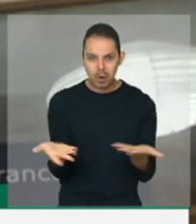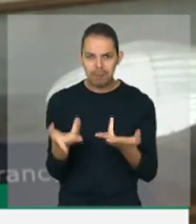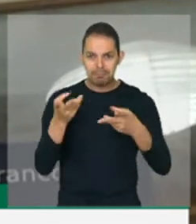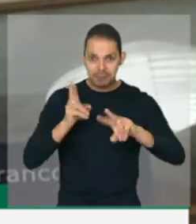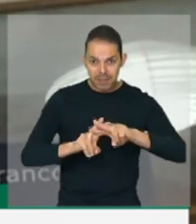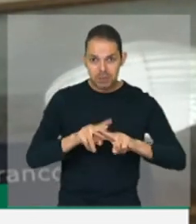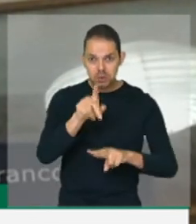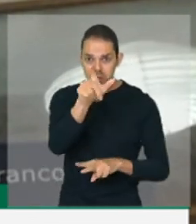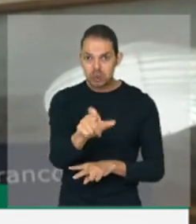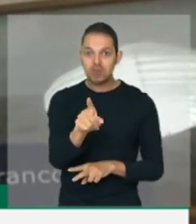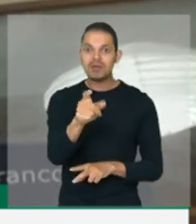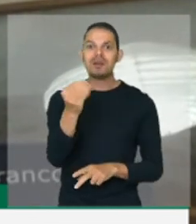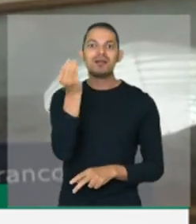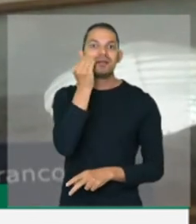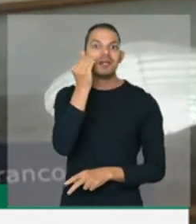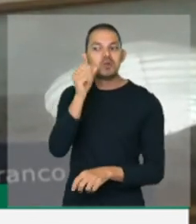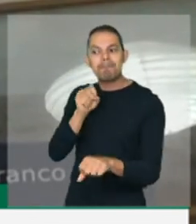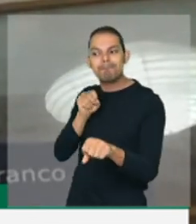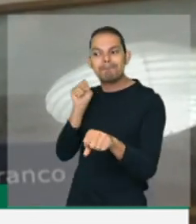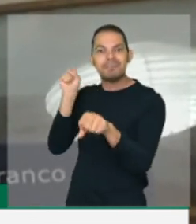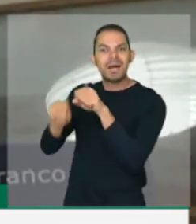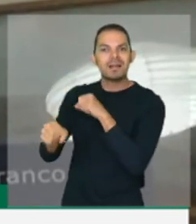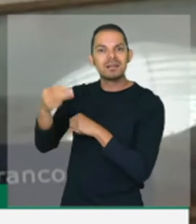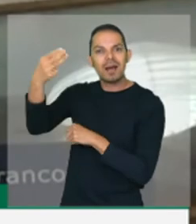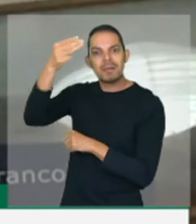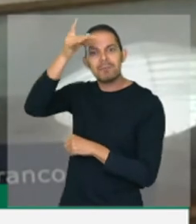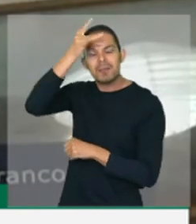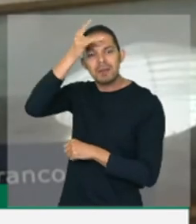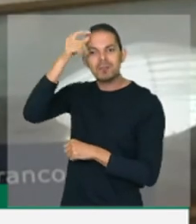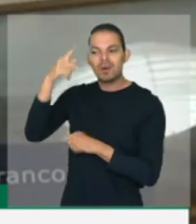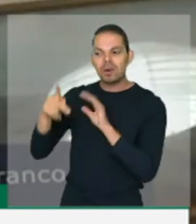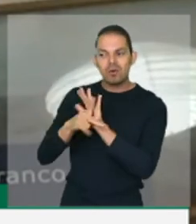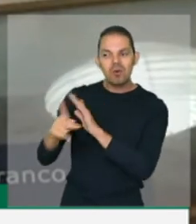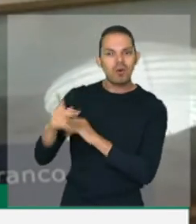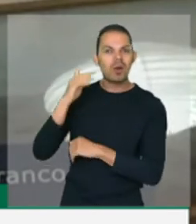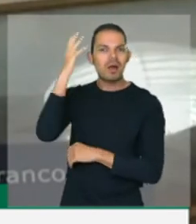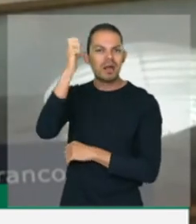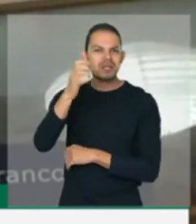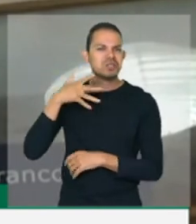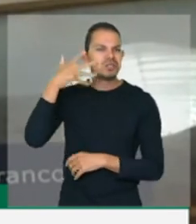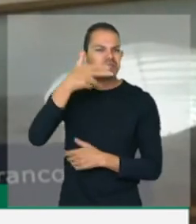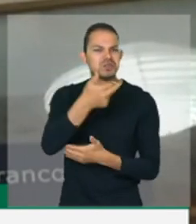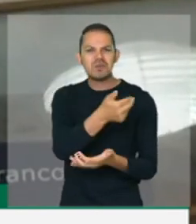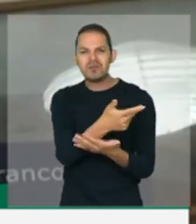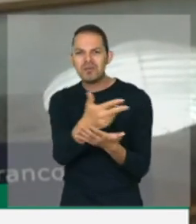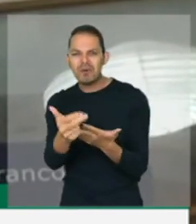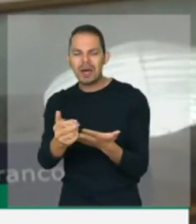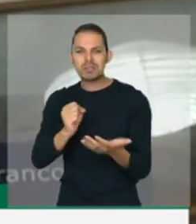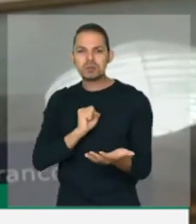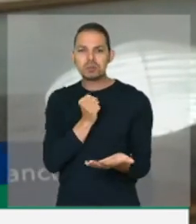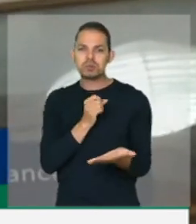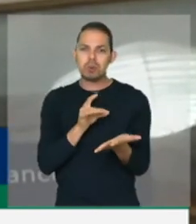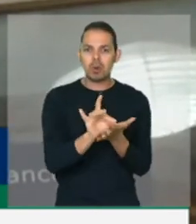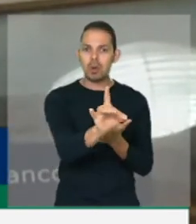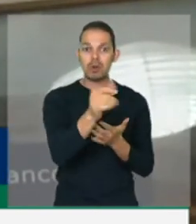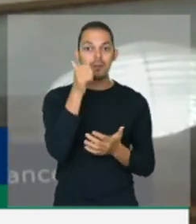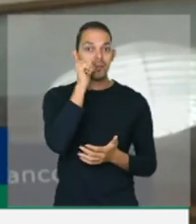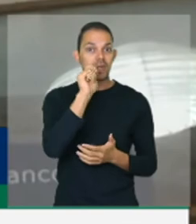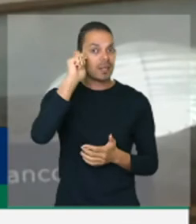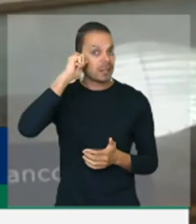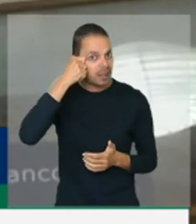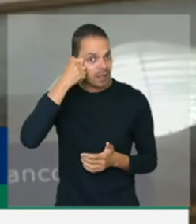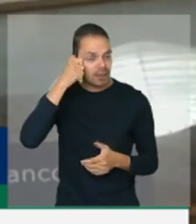preso, tentou matar a memória da Marielle. Fez diversos discursos de ódio sobre uma mulher negra, brutalmente e